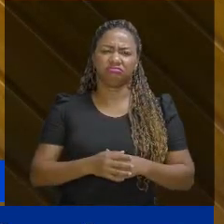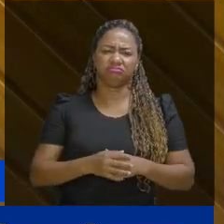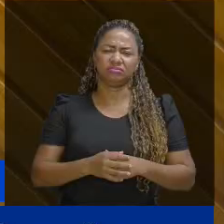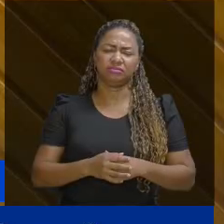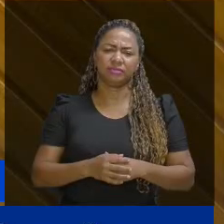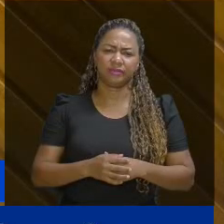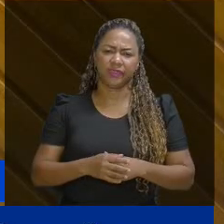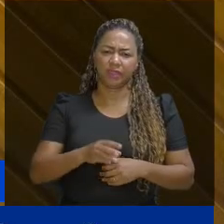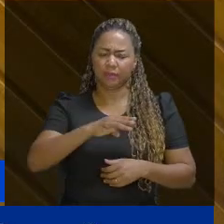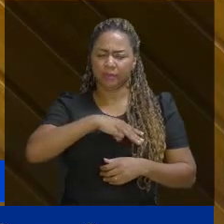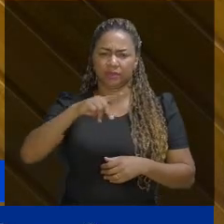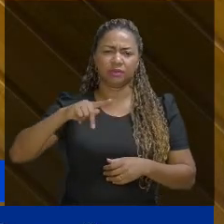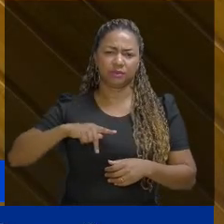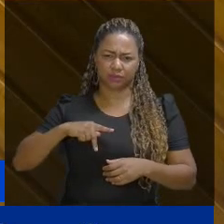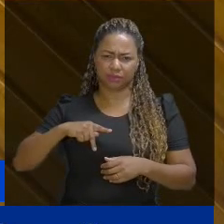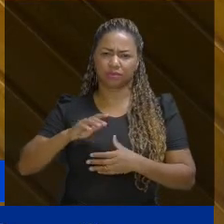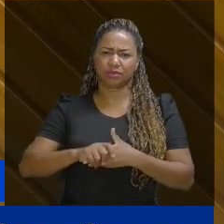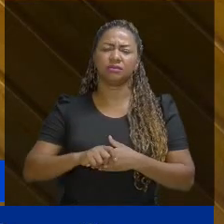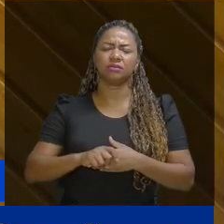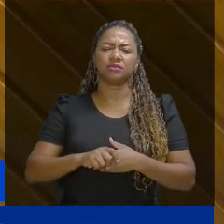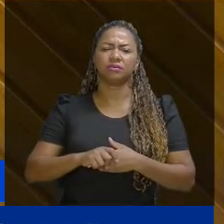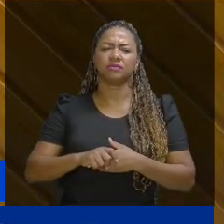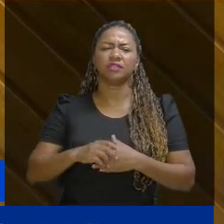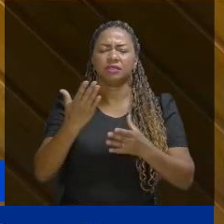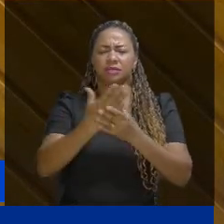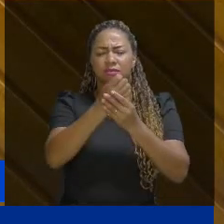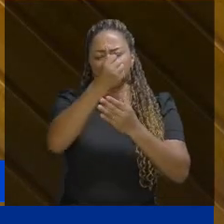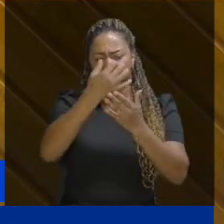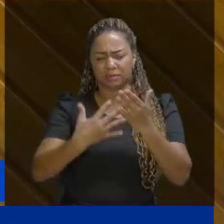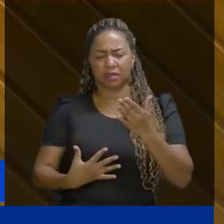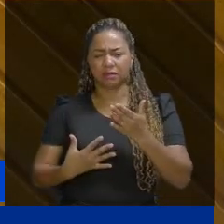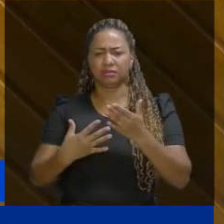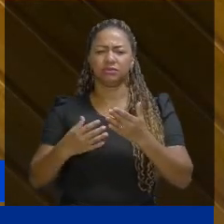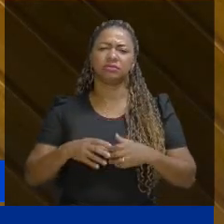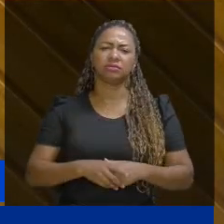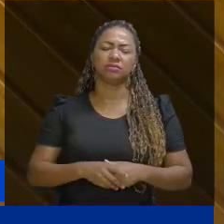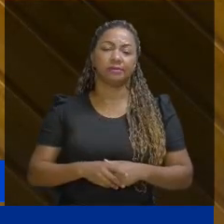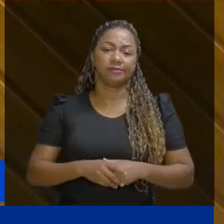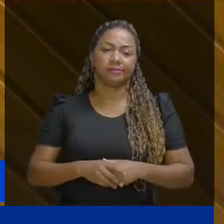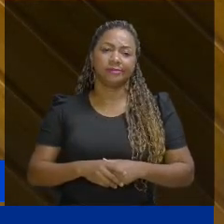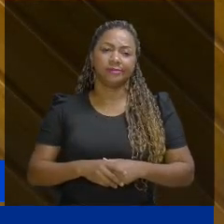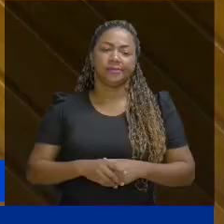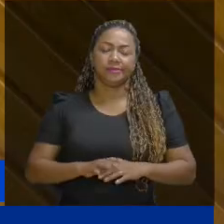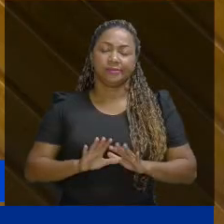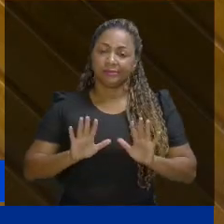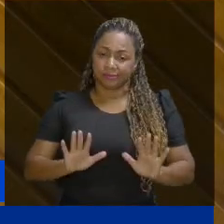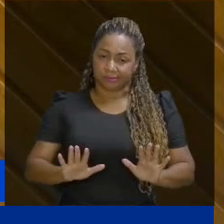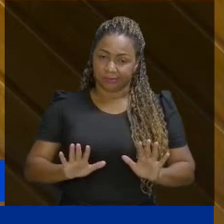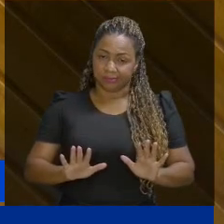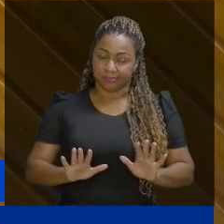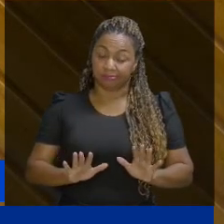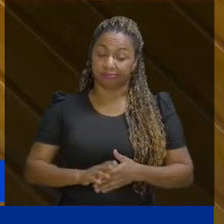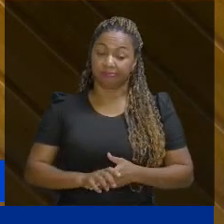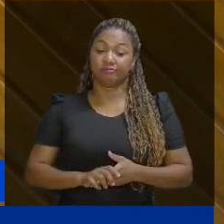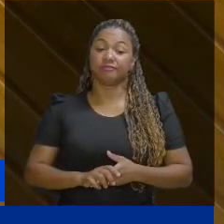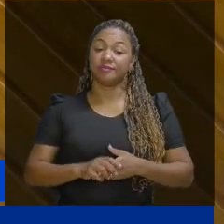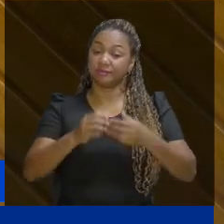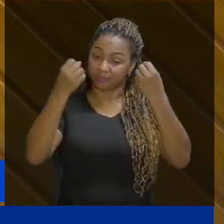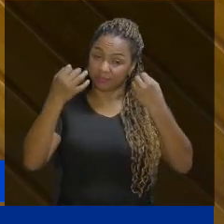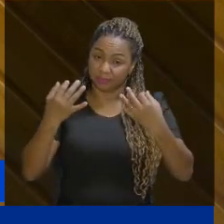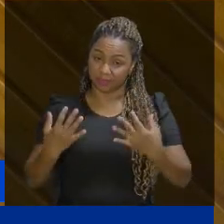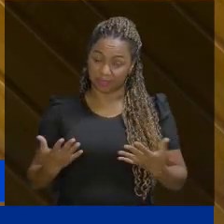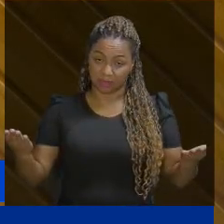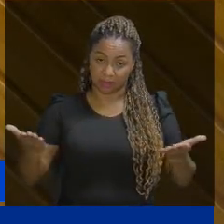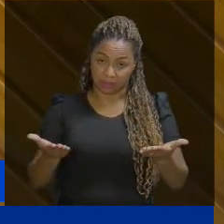nuances trazidas pelo Ministério Público da Sustentação e também dos embargos. Mas tudo isso que é dito e foi dito